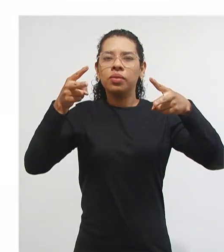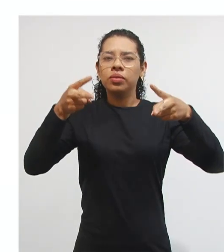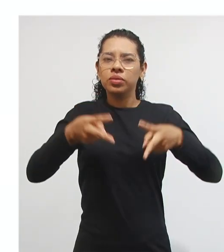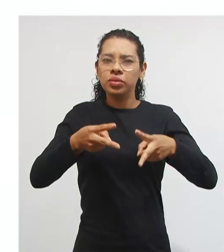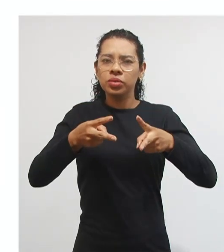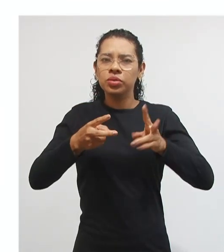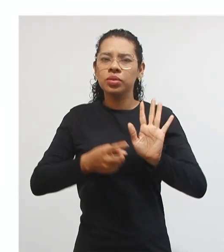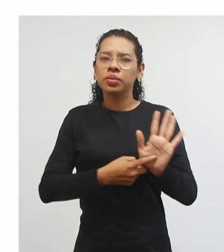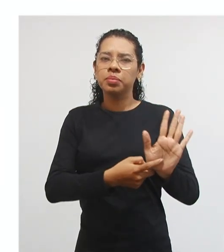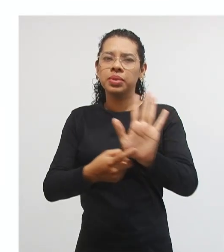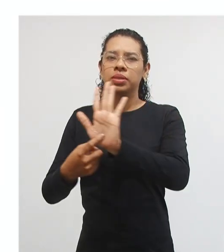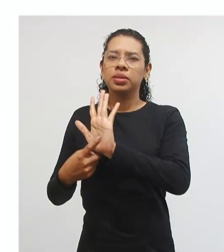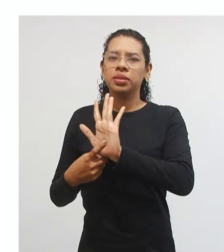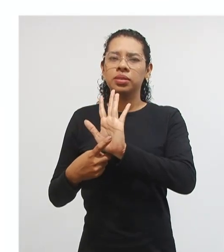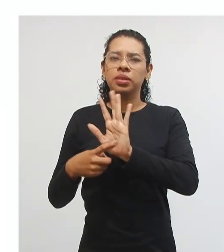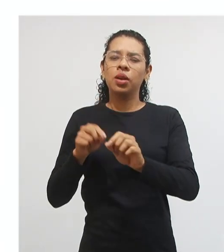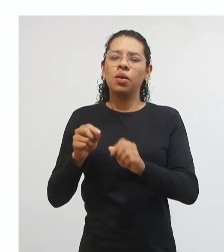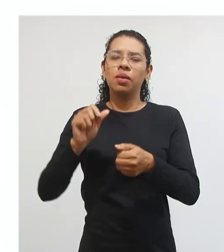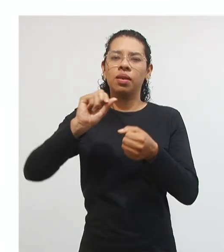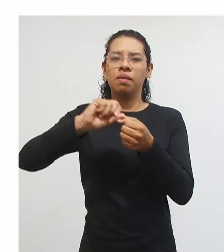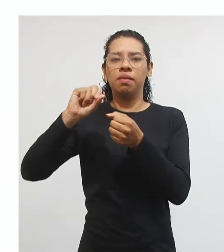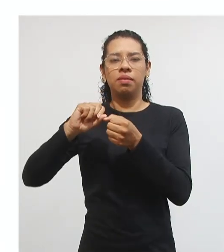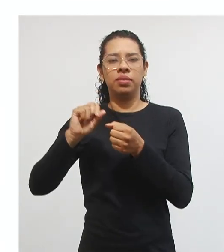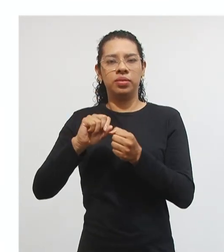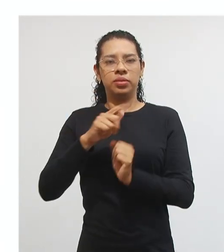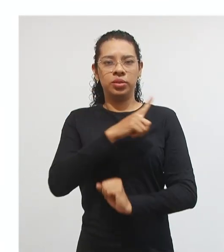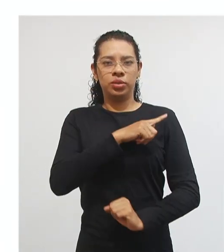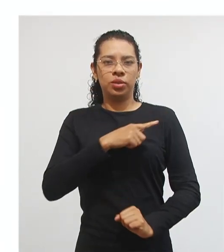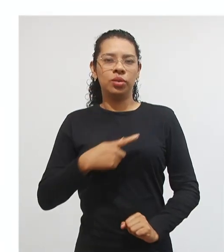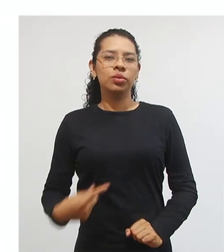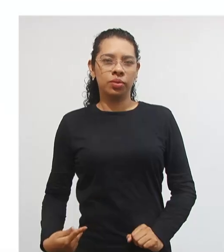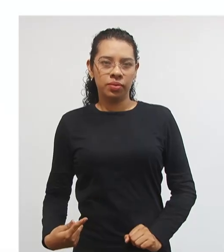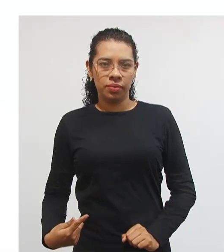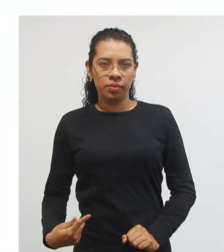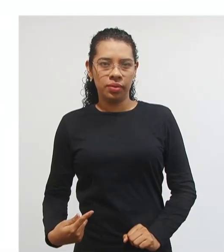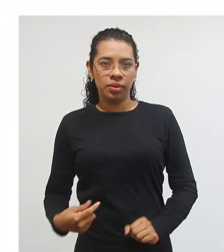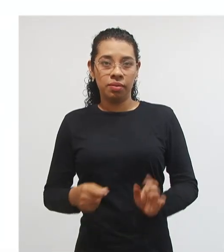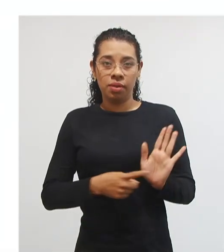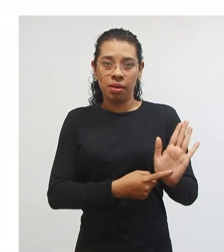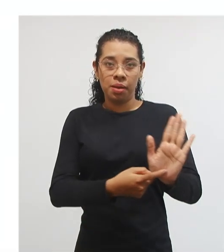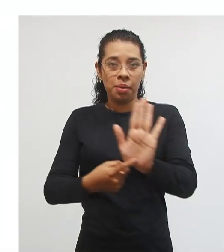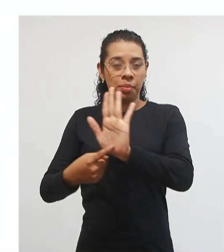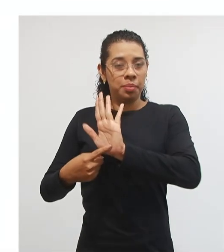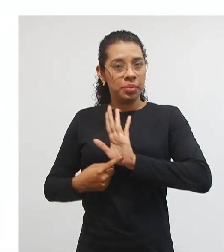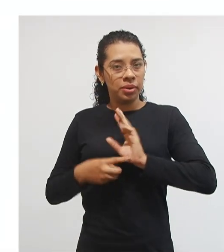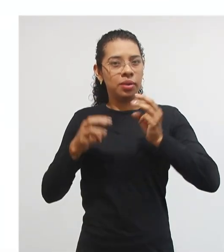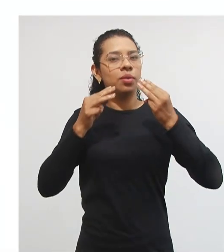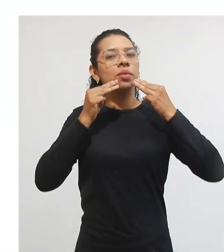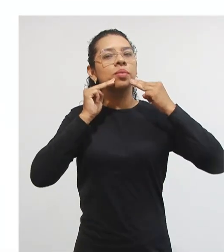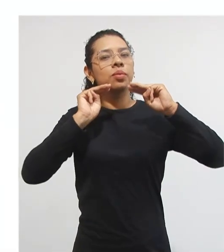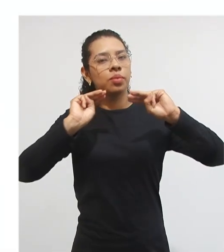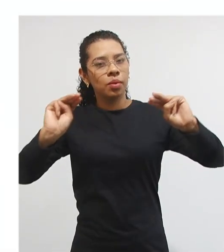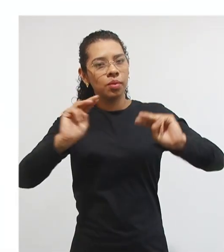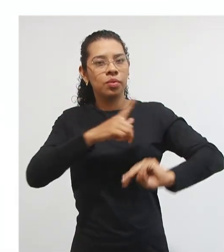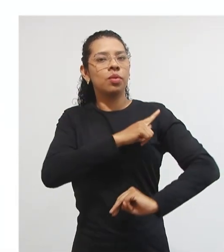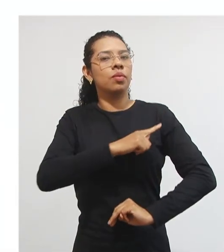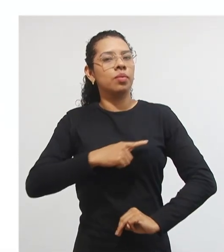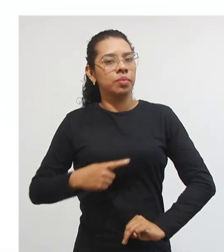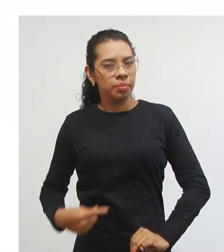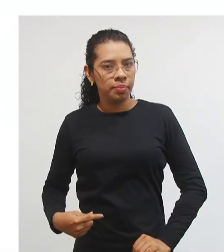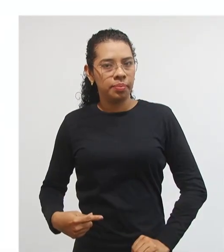programa de governo. Então ele vai mostrar isso que ele fez através desse marketing governamental, que tem que